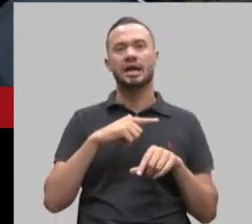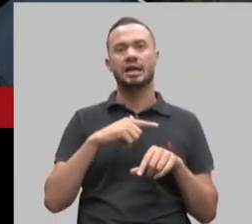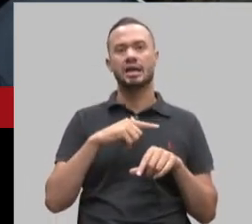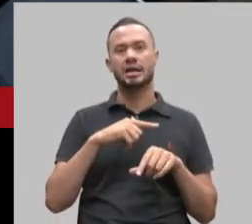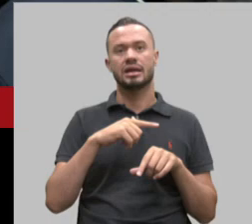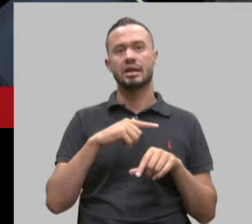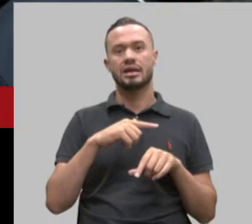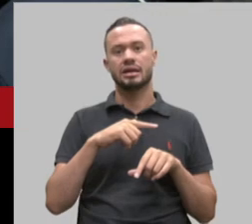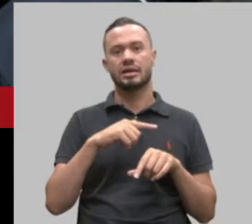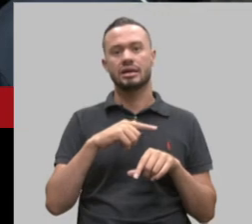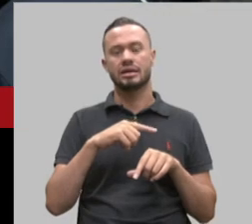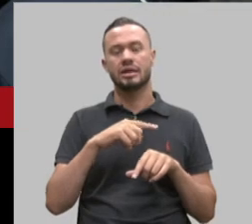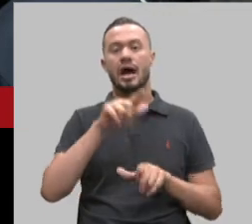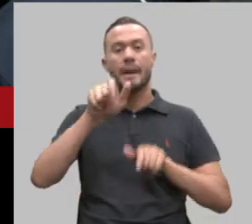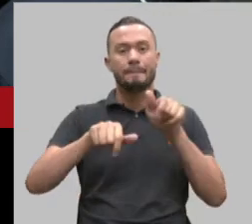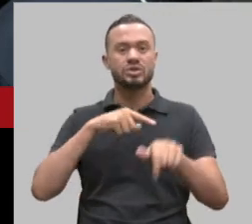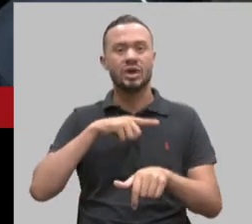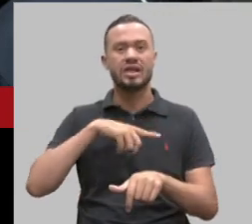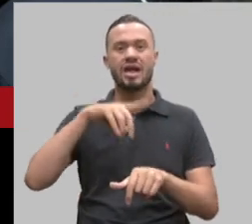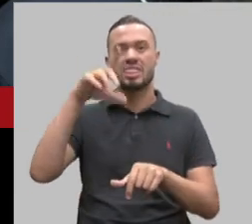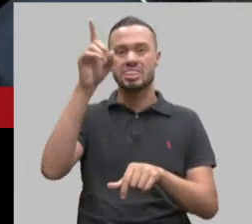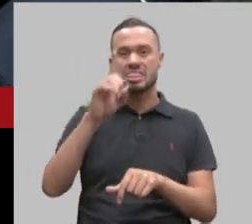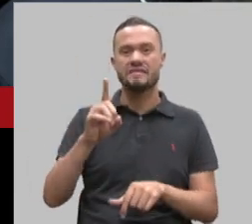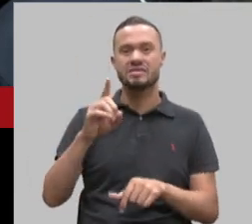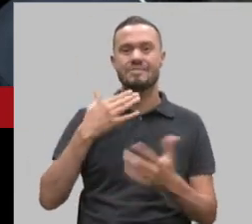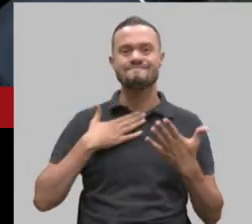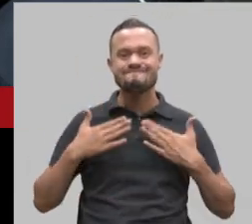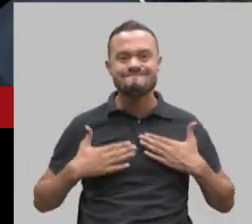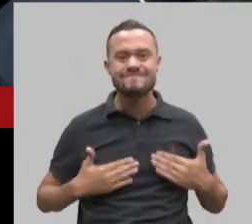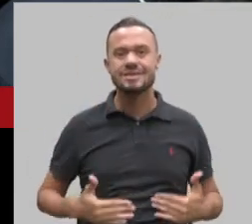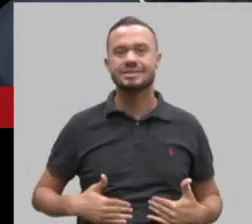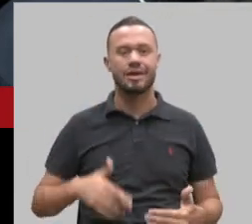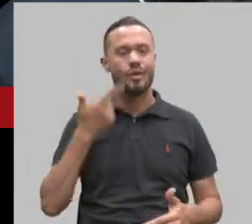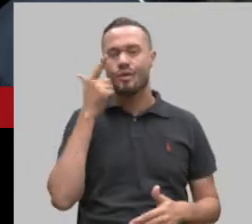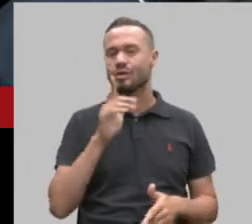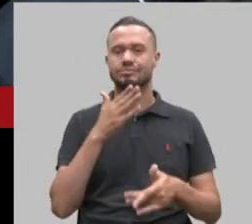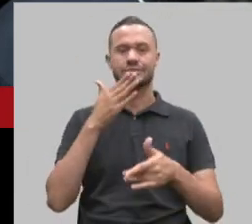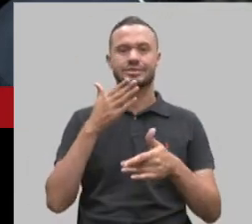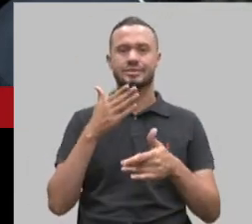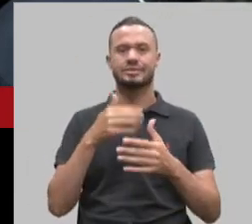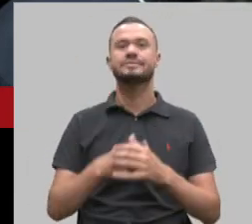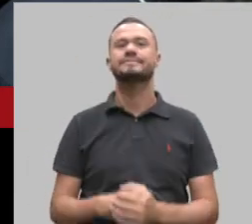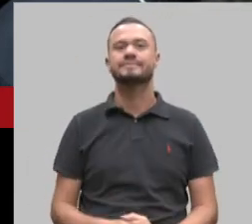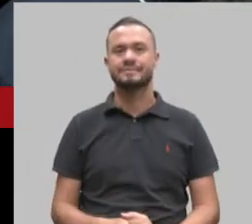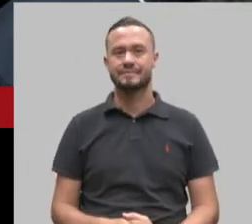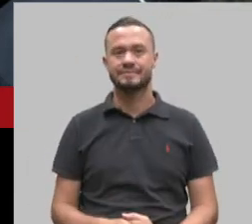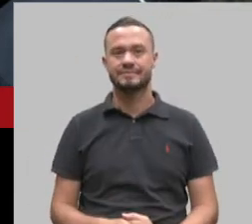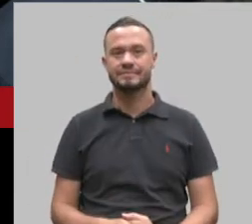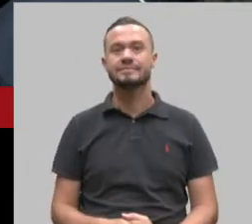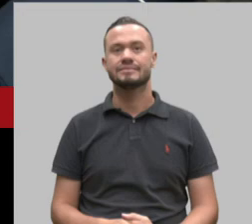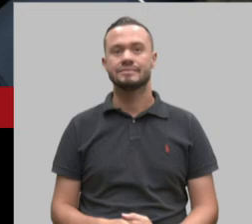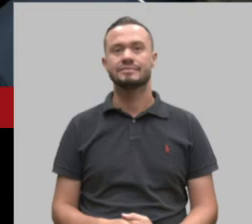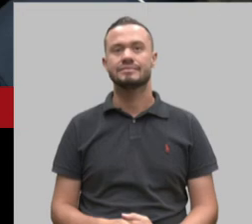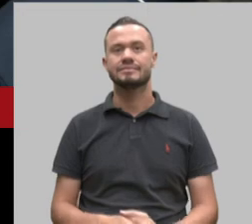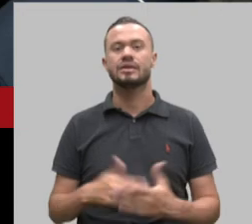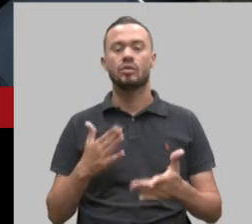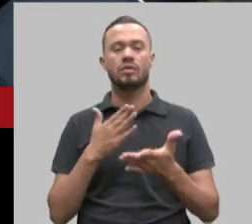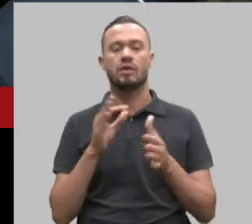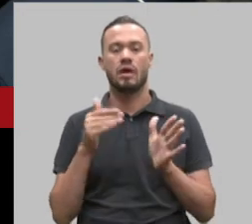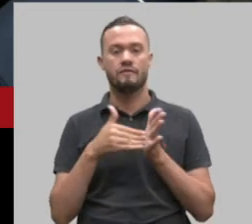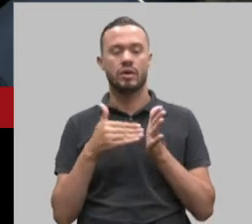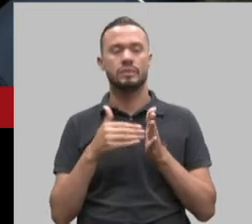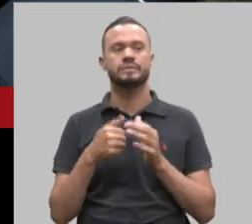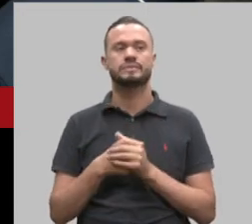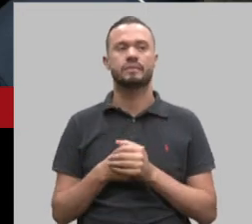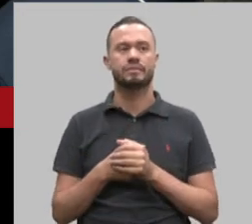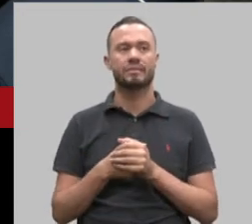físicas também e elas não cons conseguem ter acesso e eu acho pode e incluir